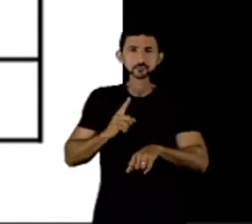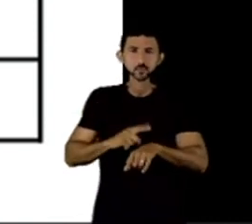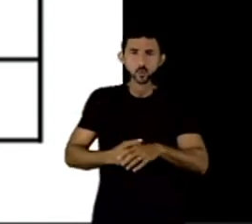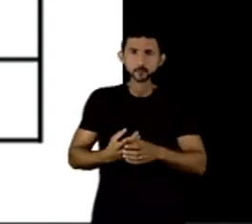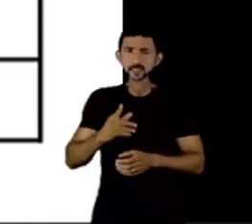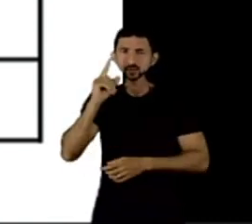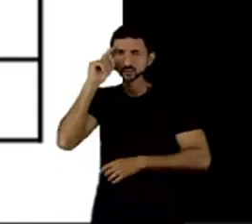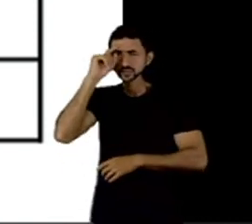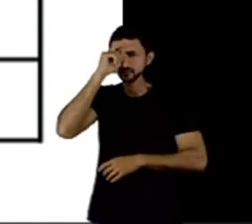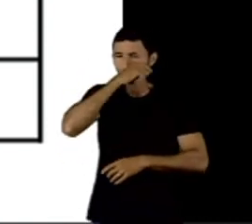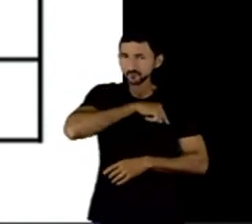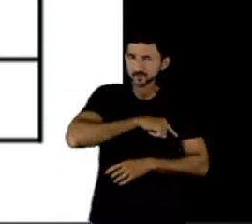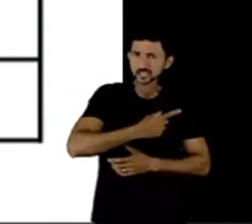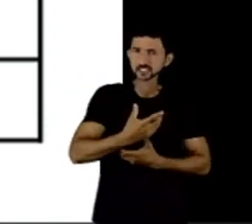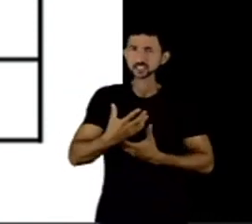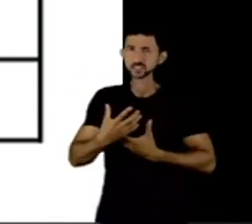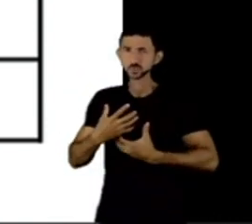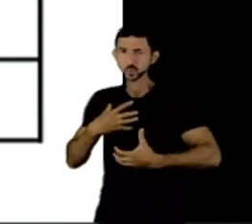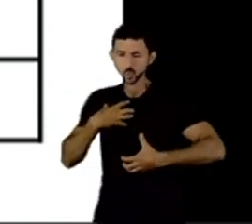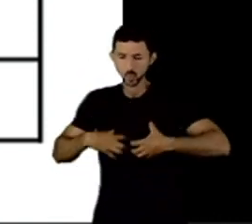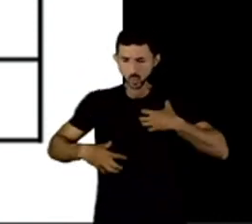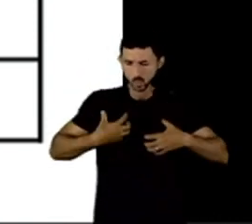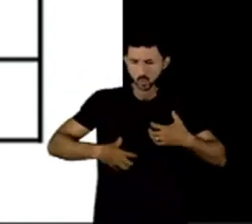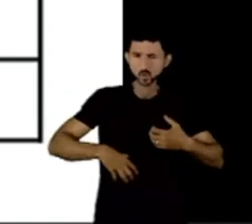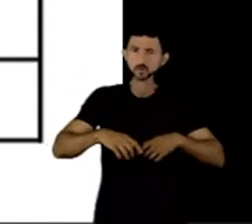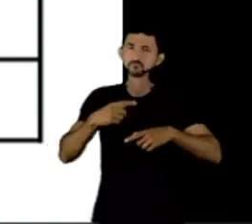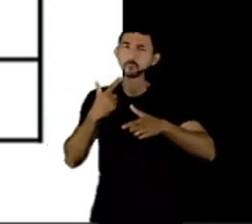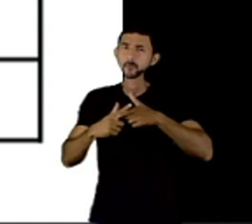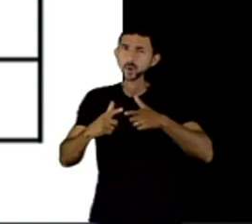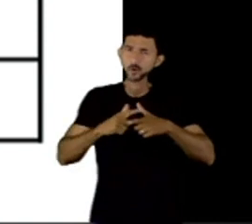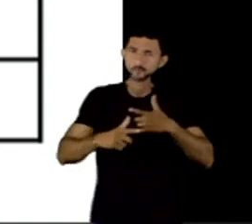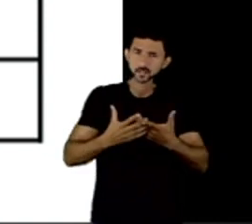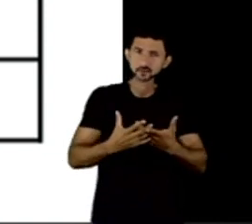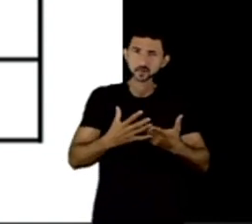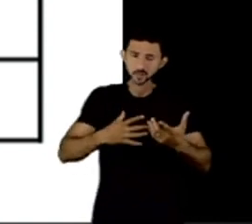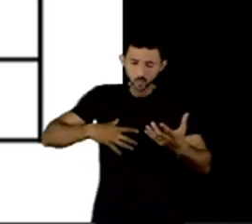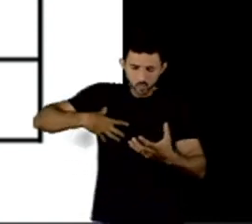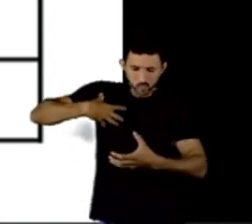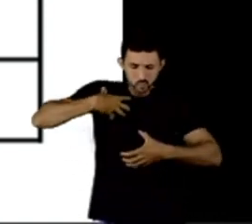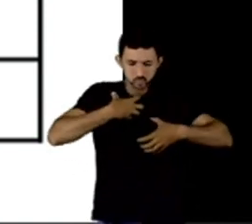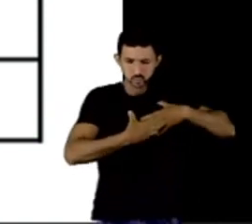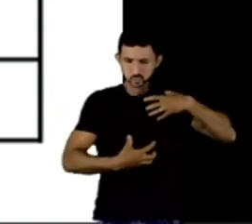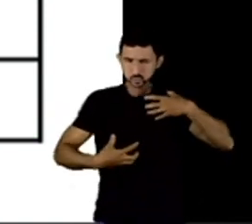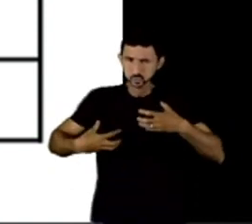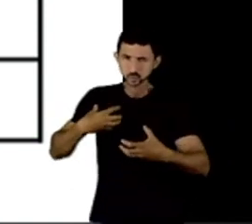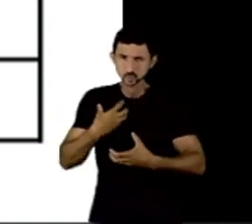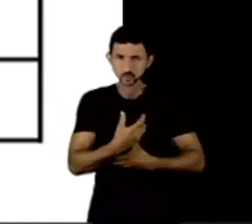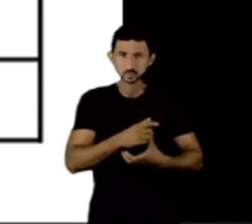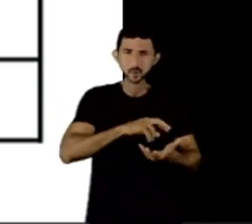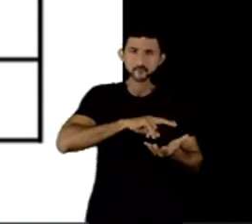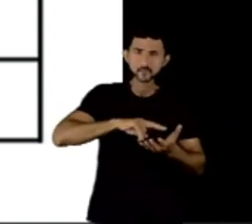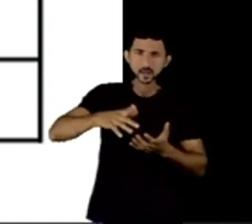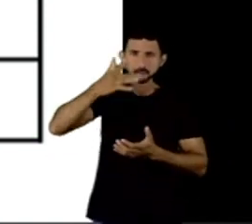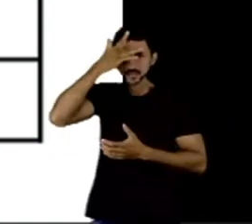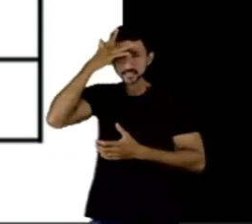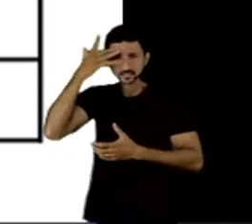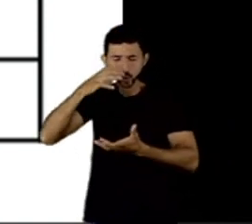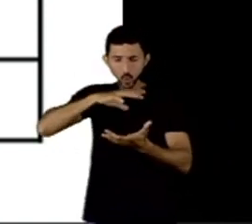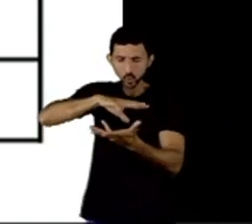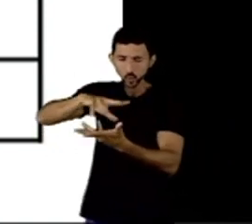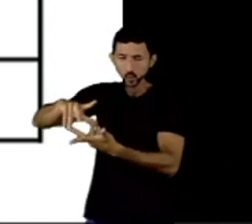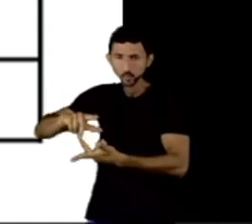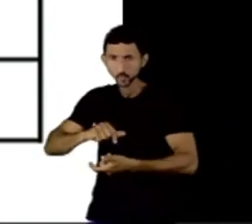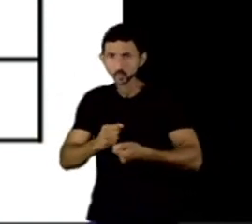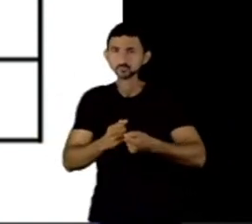situações de tanto problema, que mexeu com tanta gente no mundo inteiro, em que